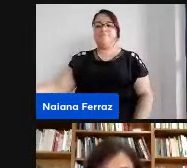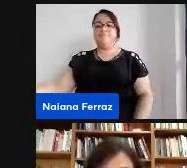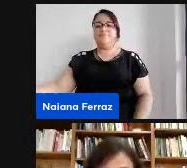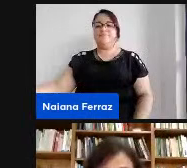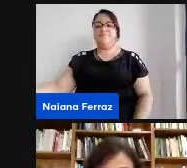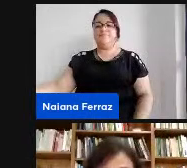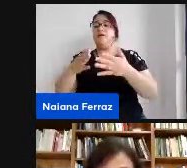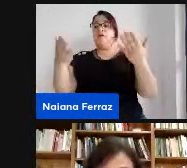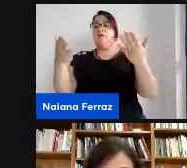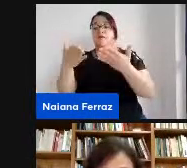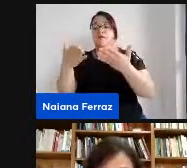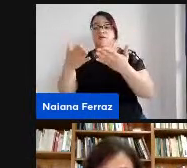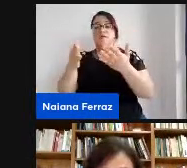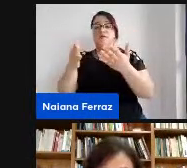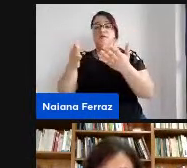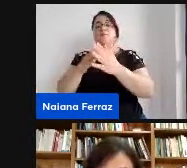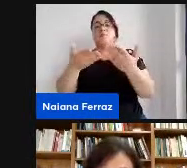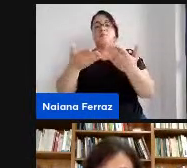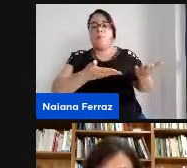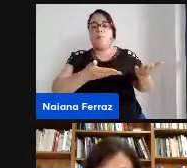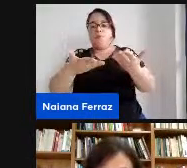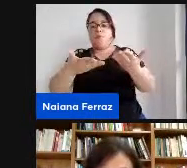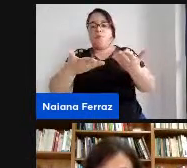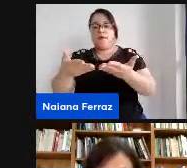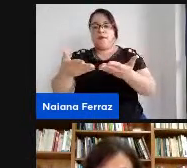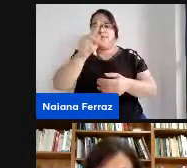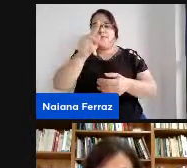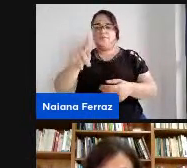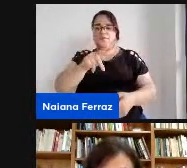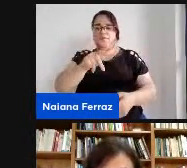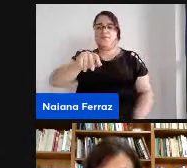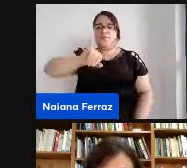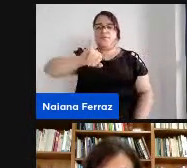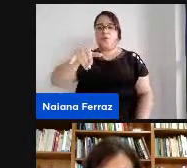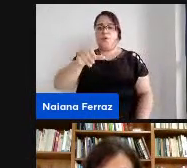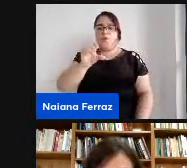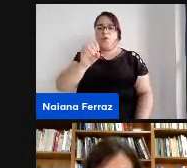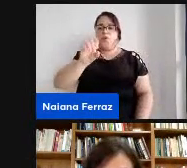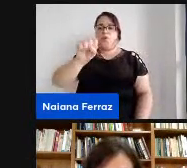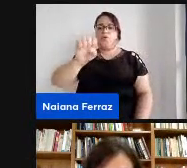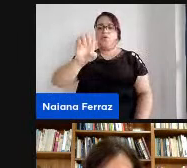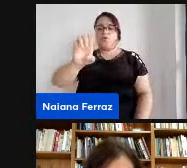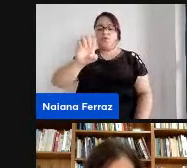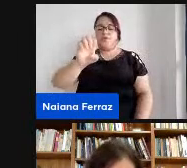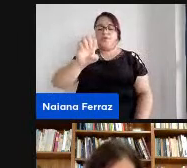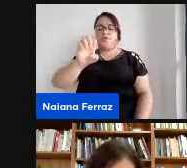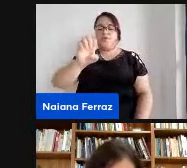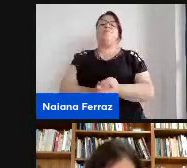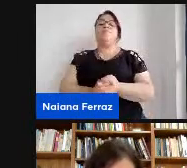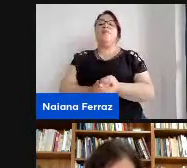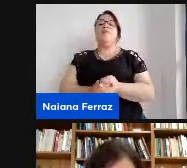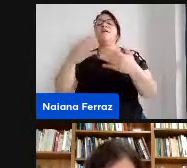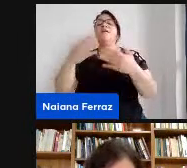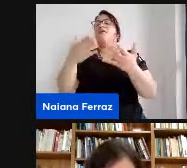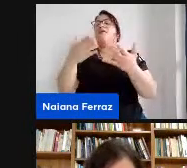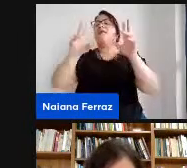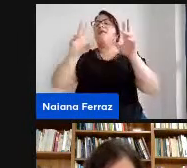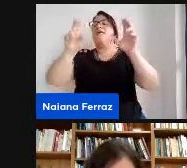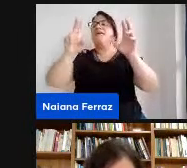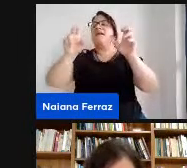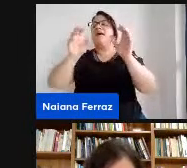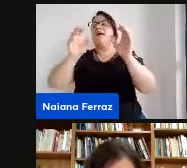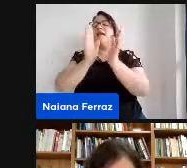vai tratar de caminhos de uma meta ou translinguística para reescrita e